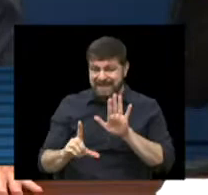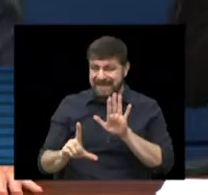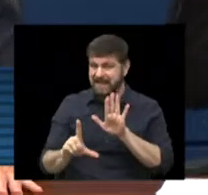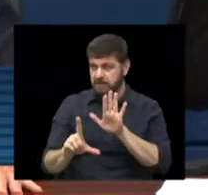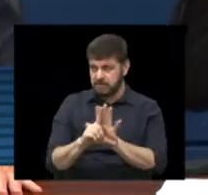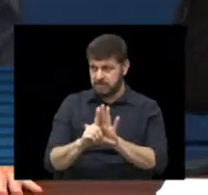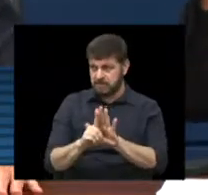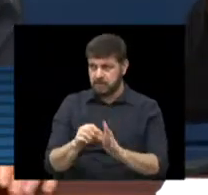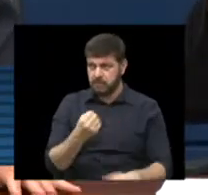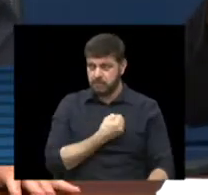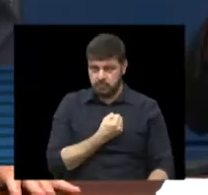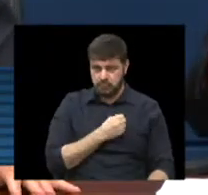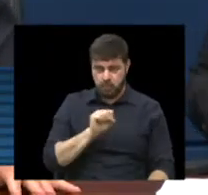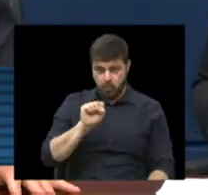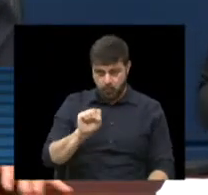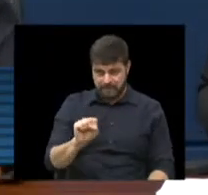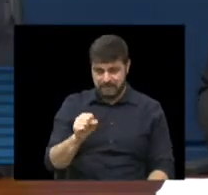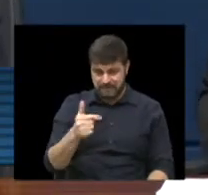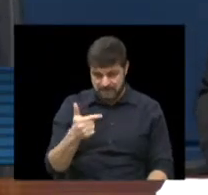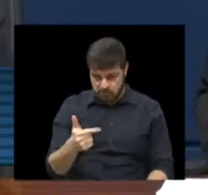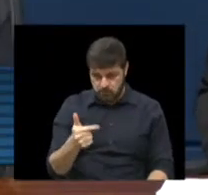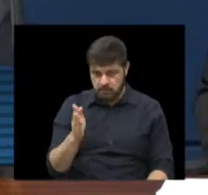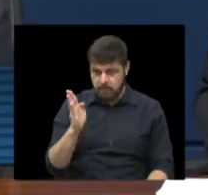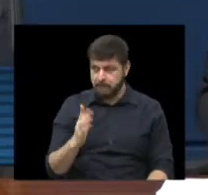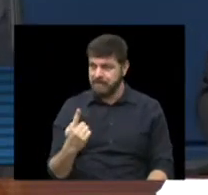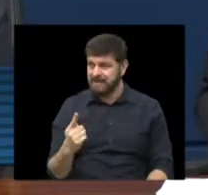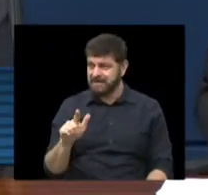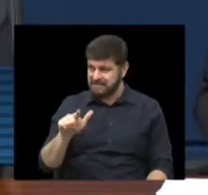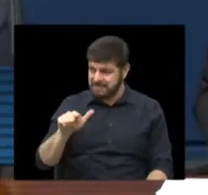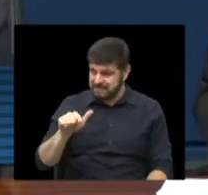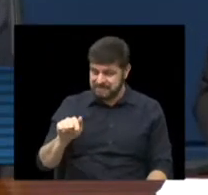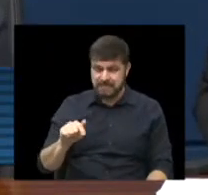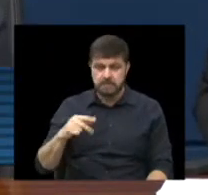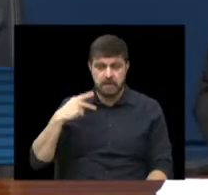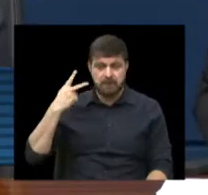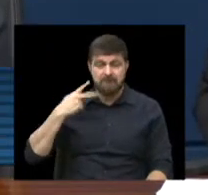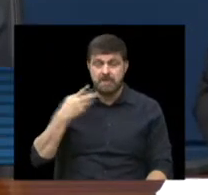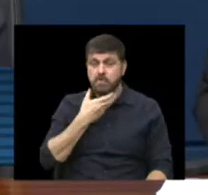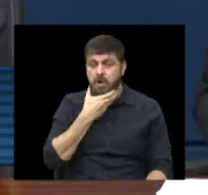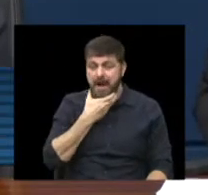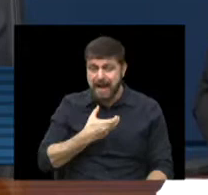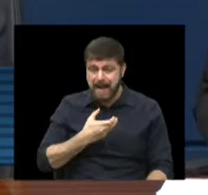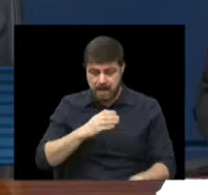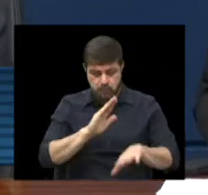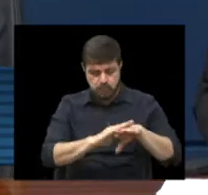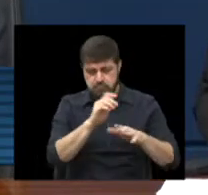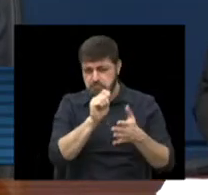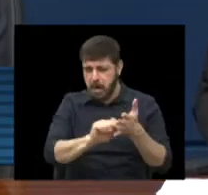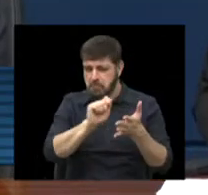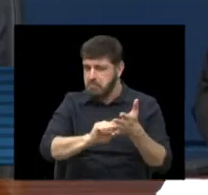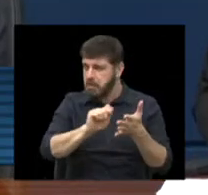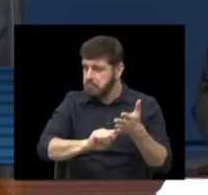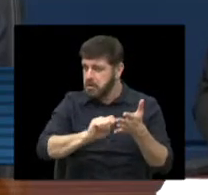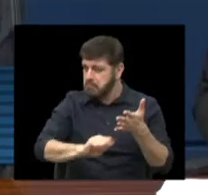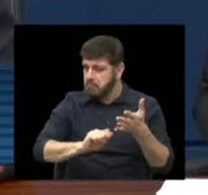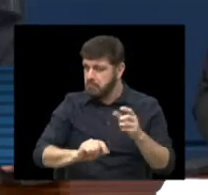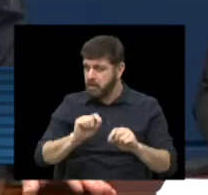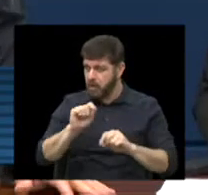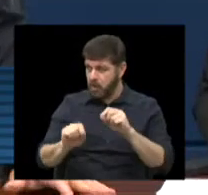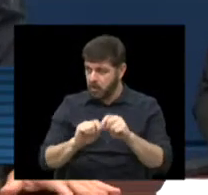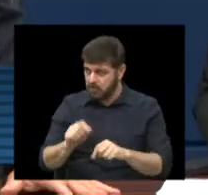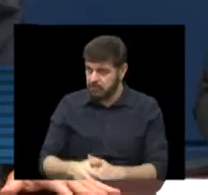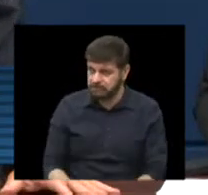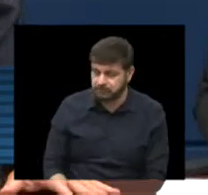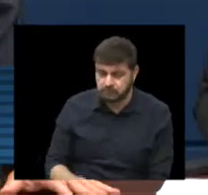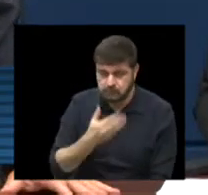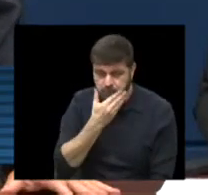de decreto legislativo de número 82/17, processo 224274, de autoria do vereador senhor